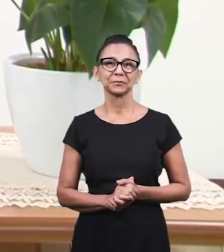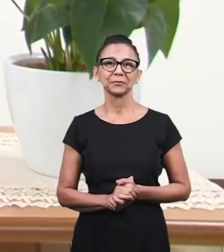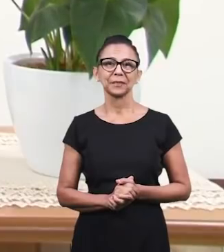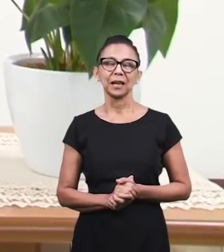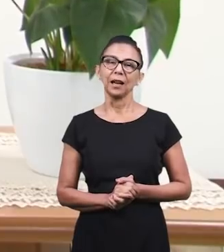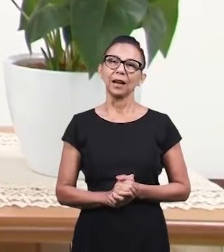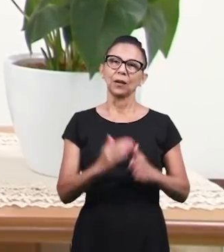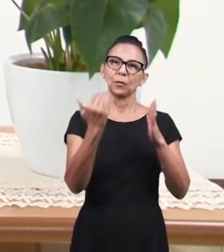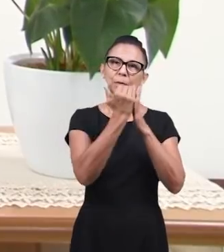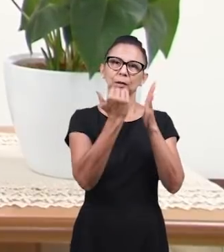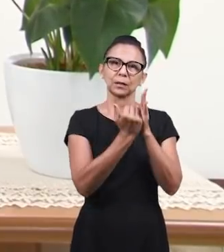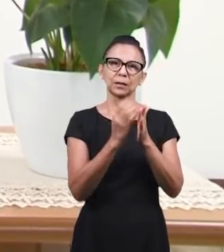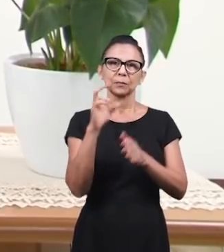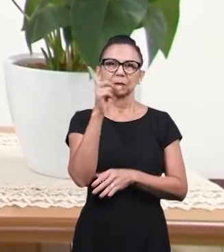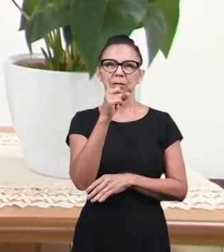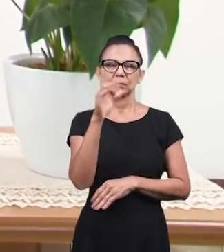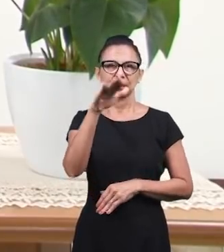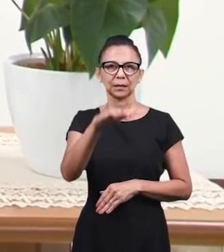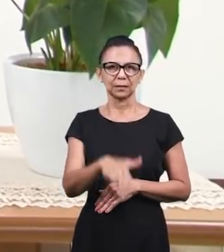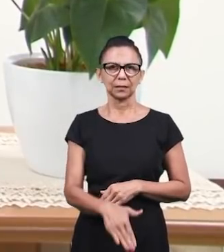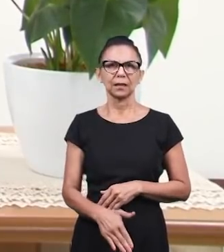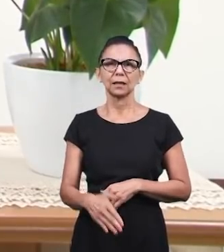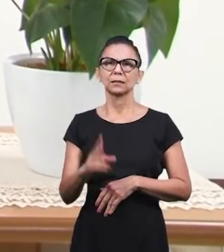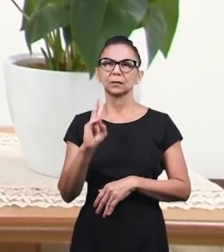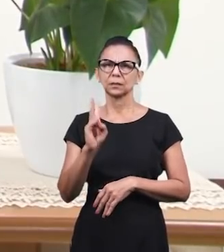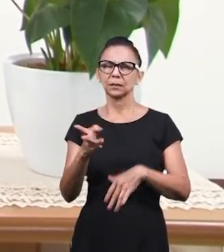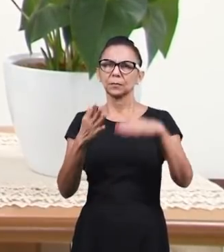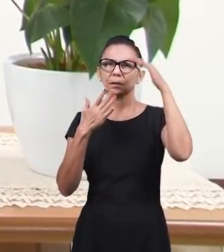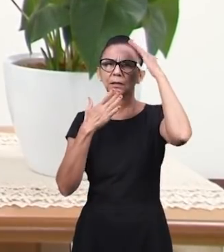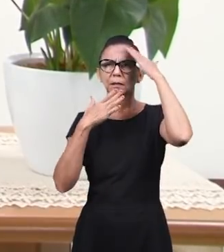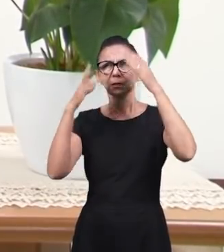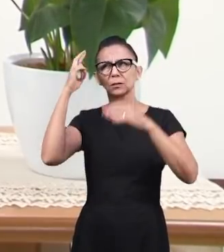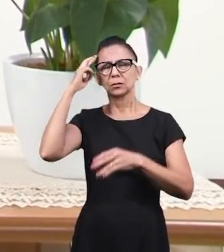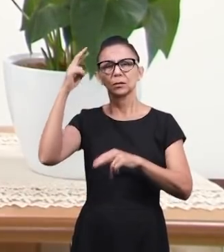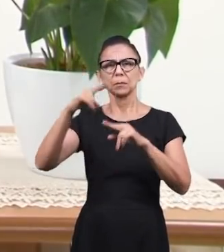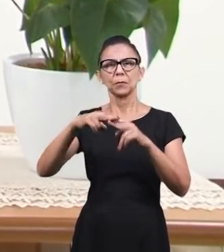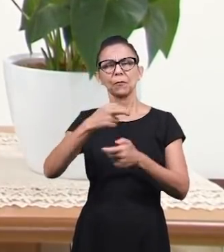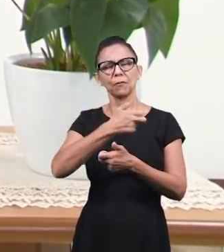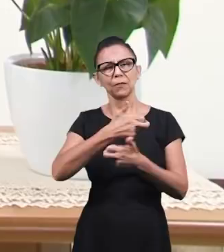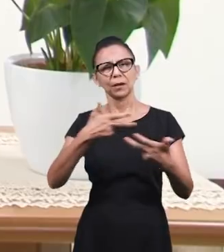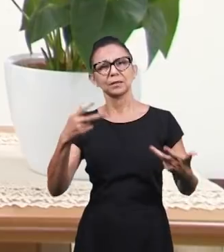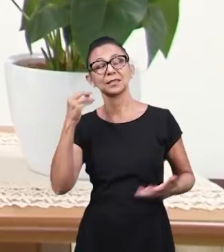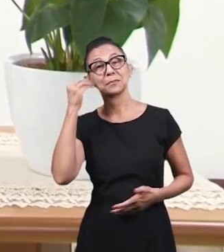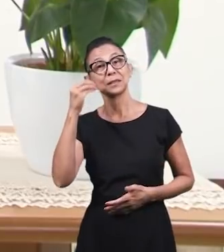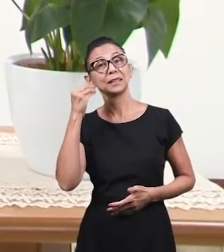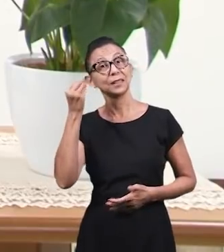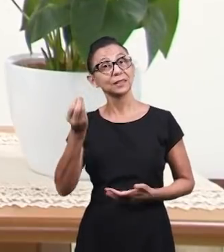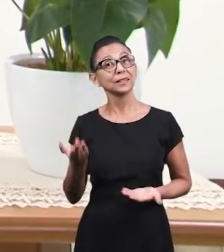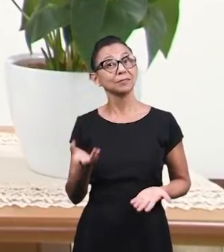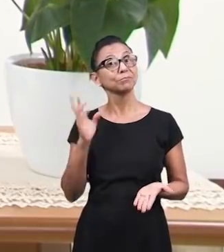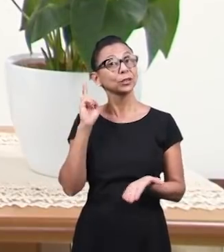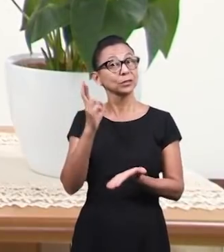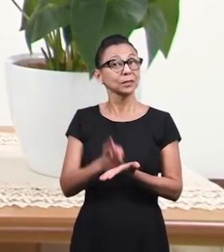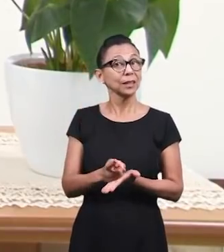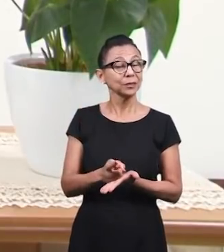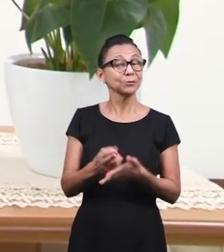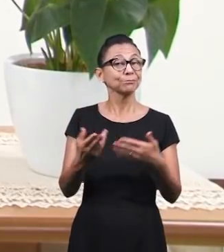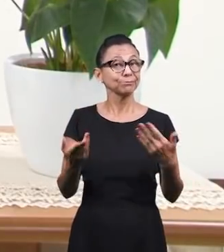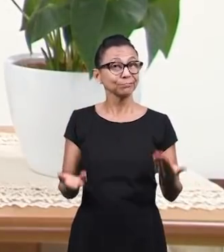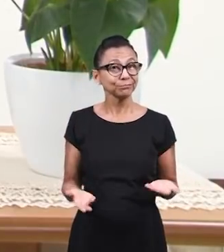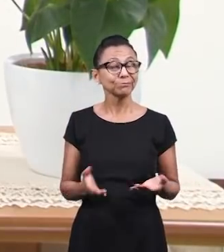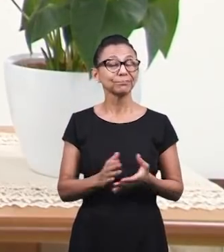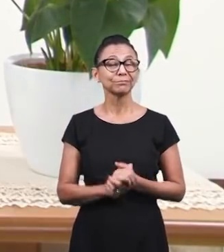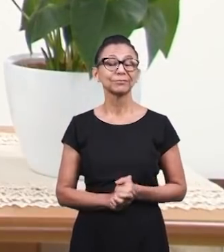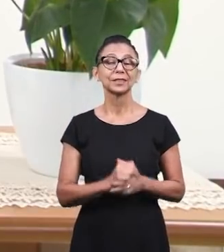tarde, sempre glorificando ao Senhor pelas experiências que temos tido, que são resultado, na verdade, do programa que temos